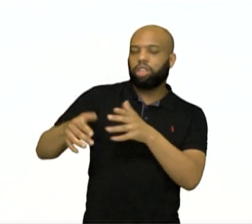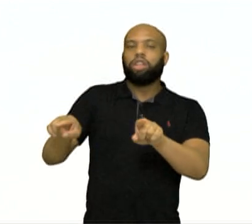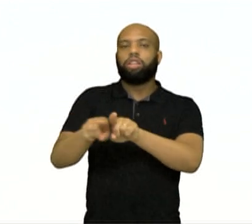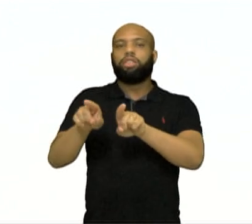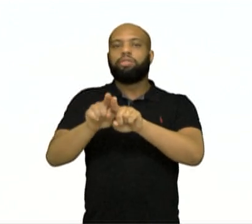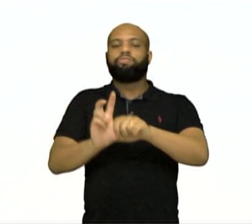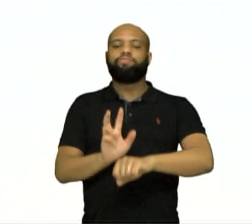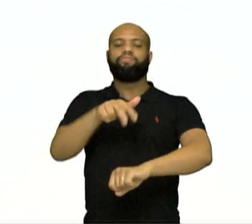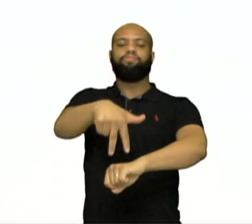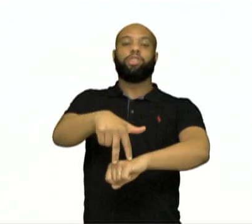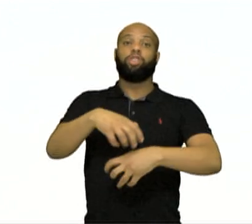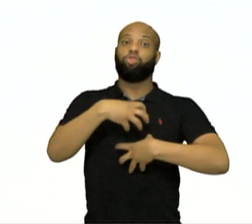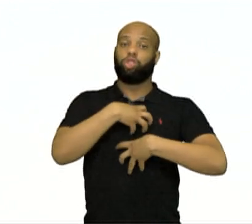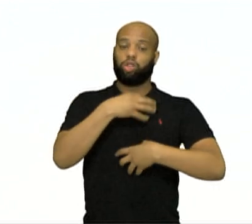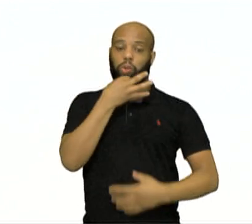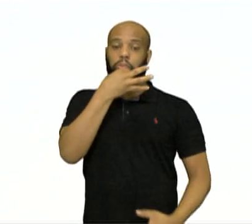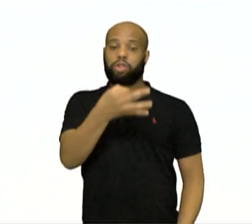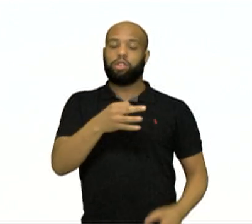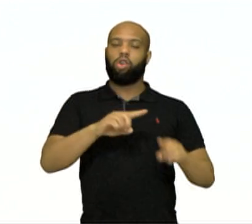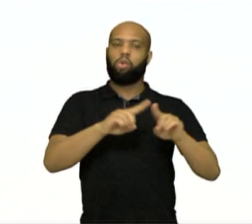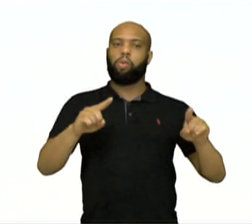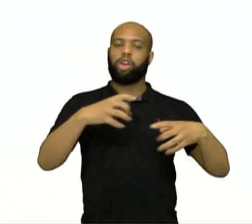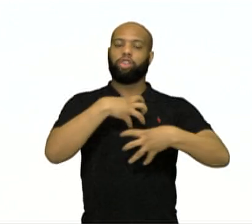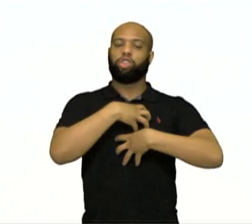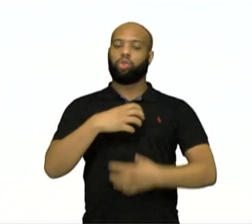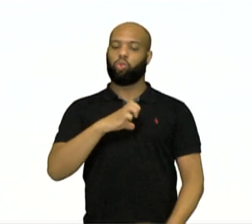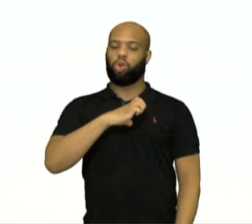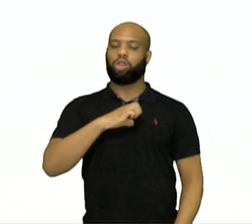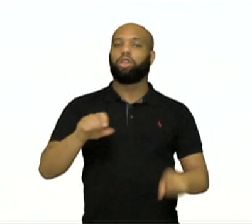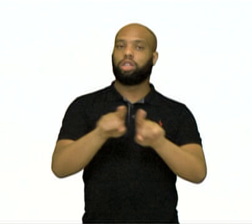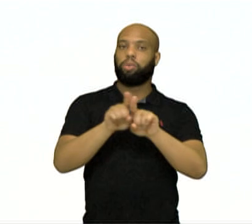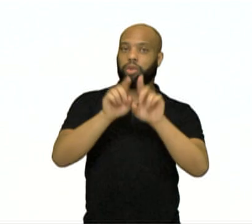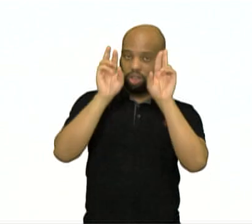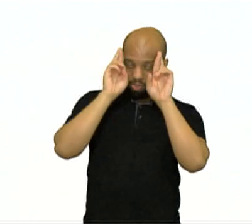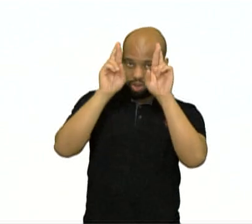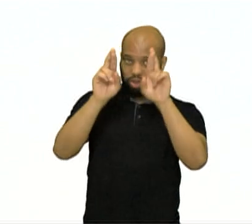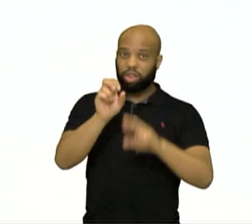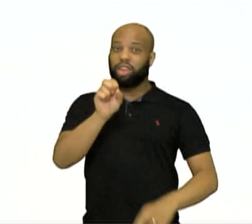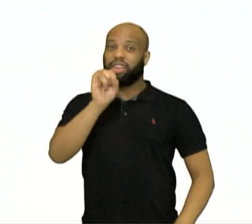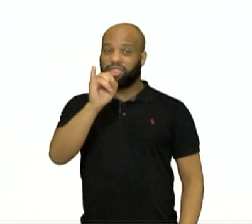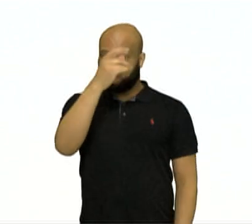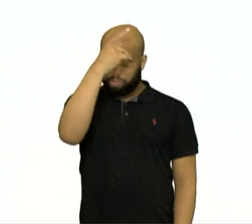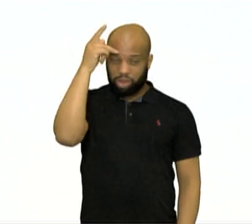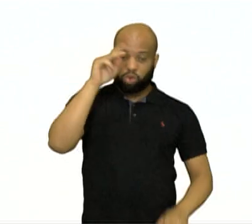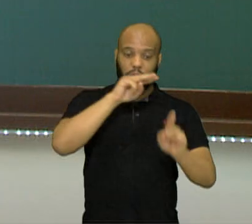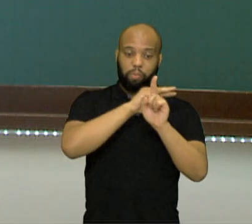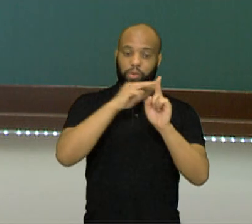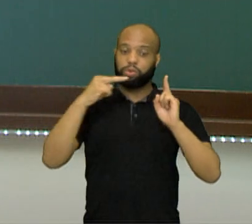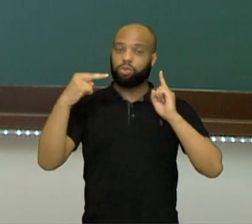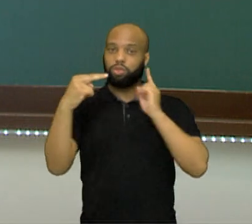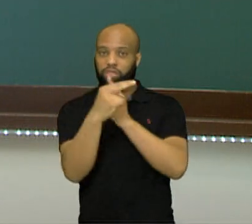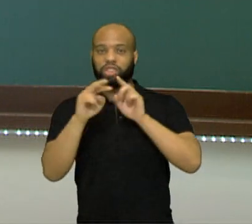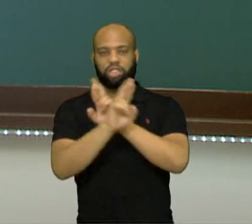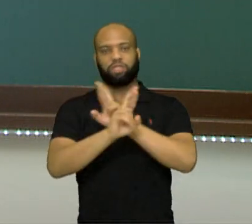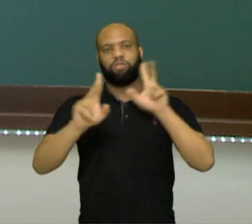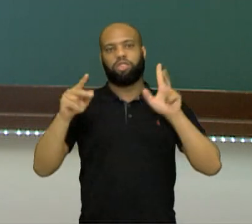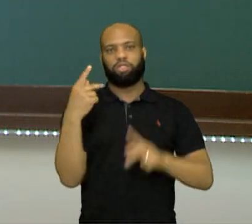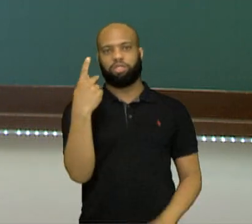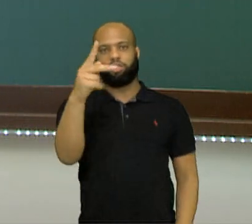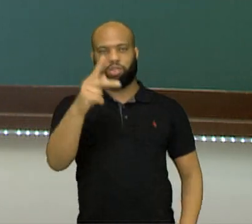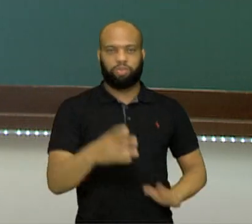e respeitosa frente a opiniões divergentes da sua. Então nós vamos trabalhar com o